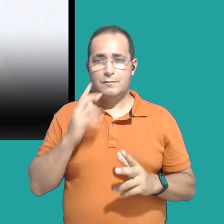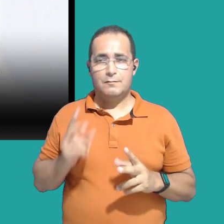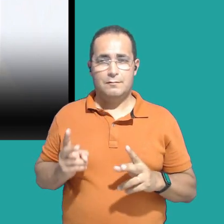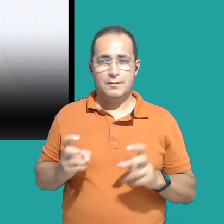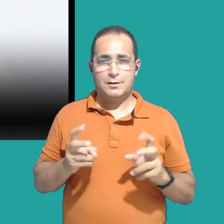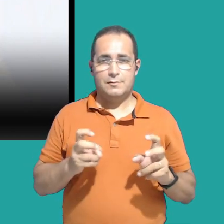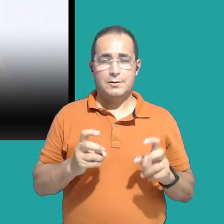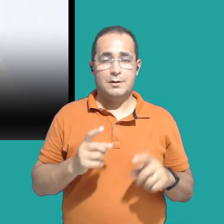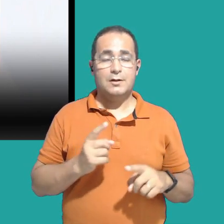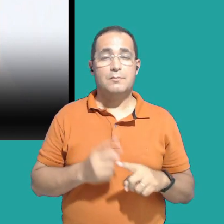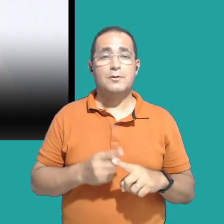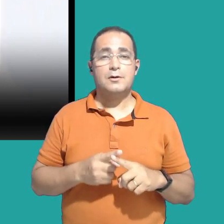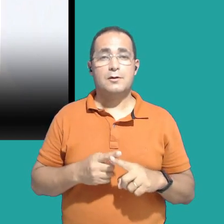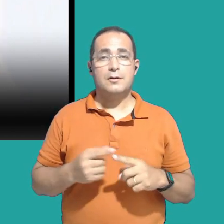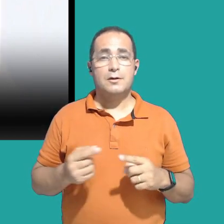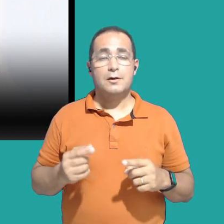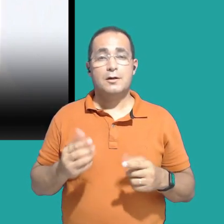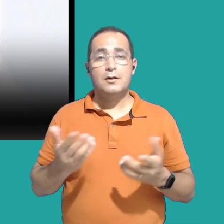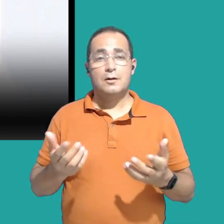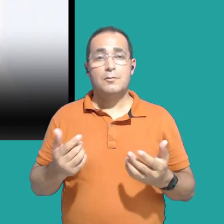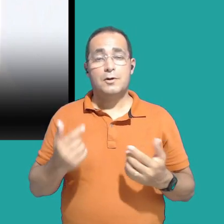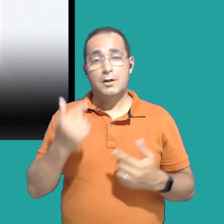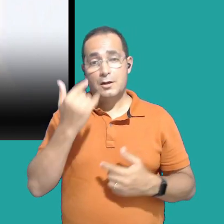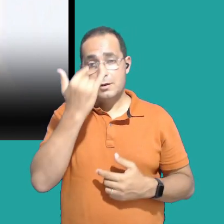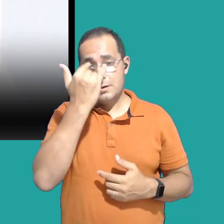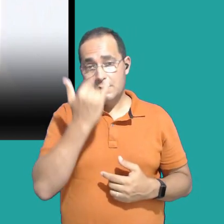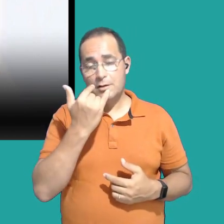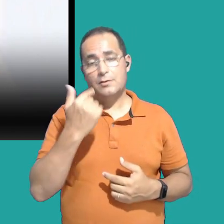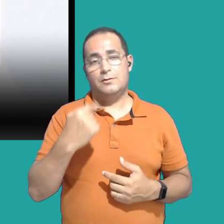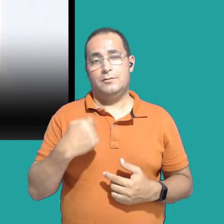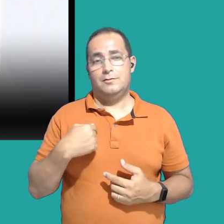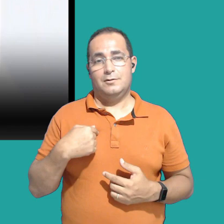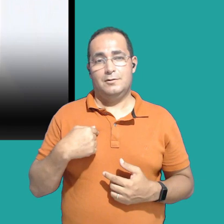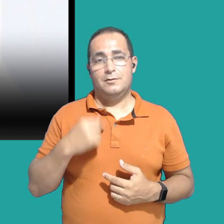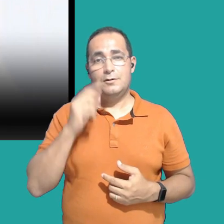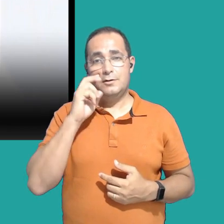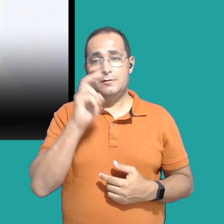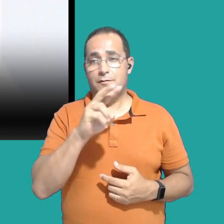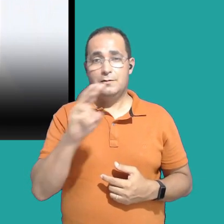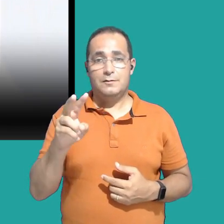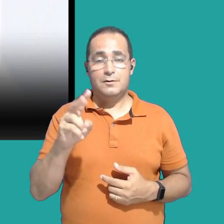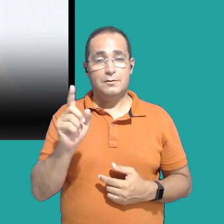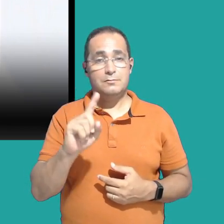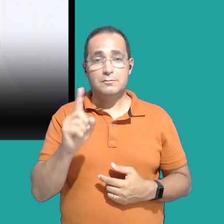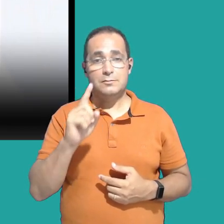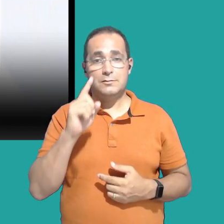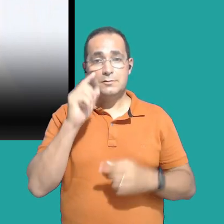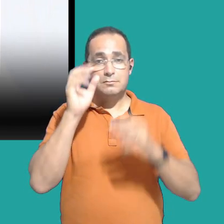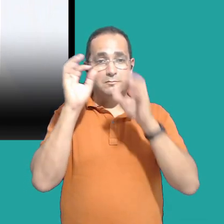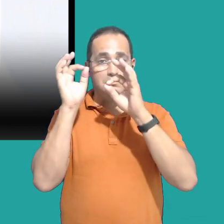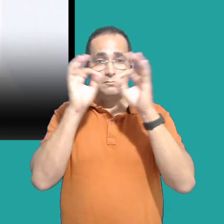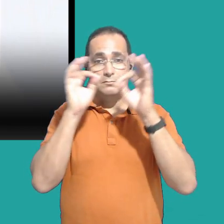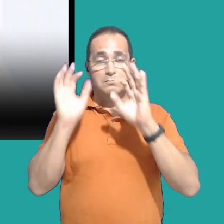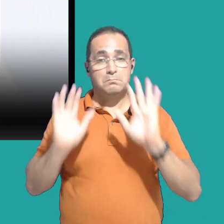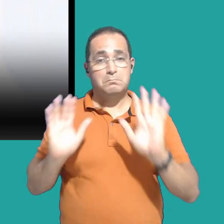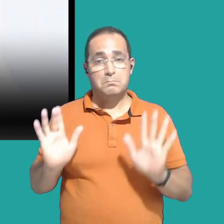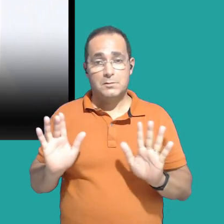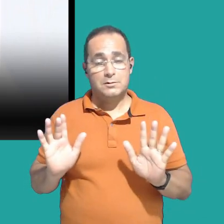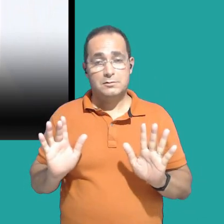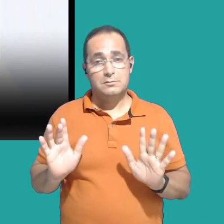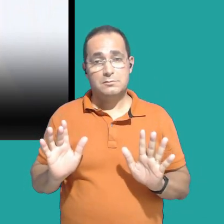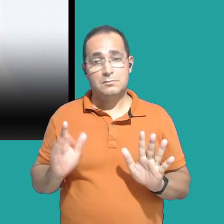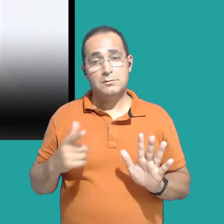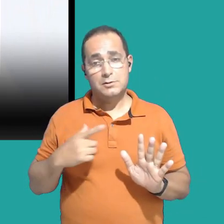lá fora. E aí eu fui percebendo que, na verdade, era por isso, era pela questão visual, né, que eu não enxergava com